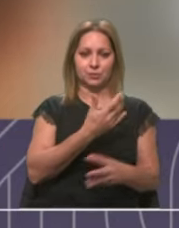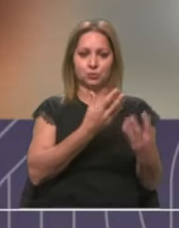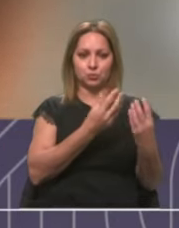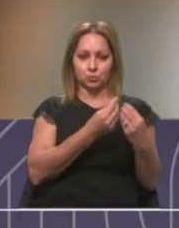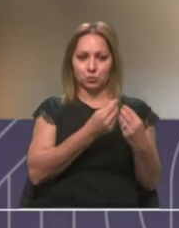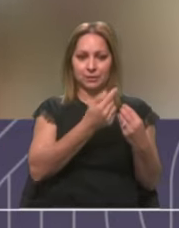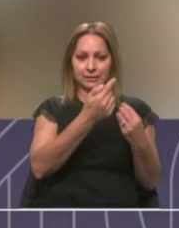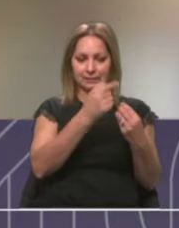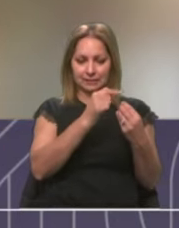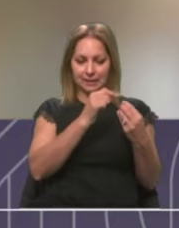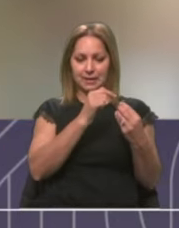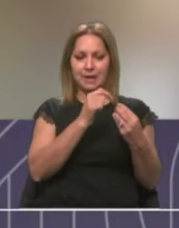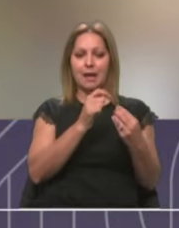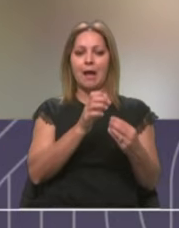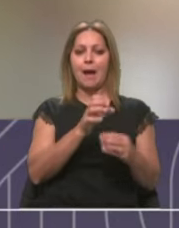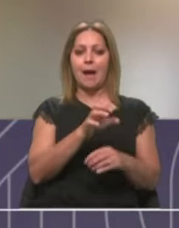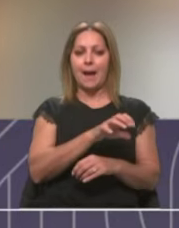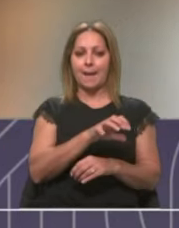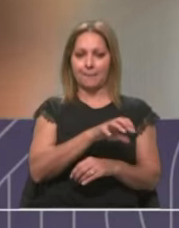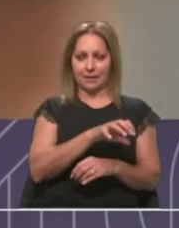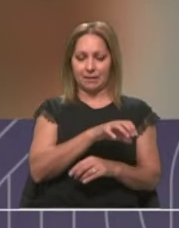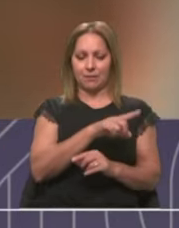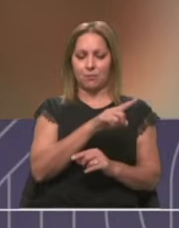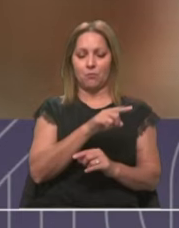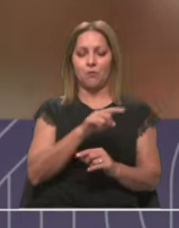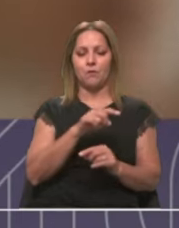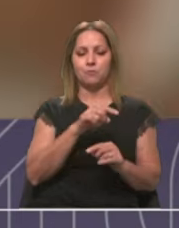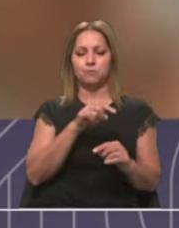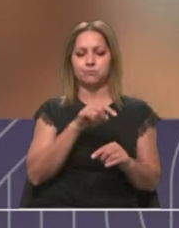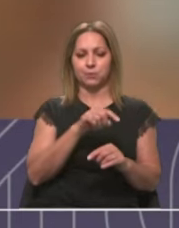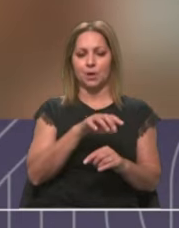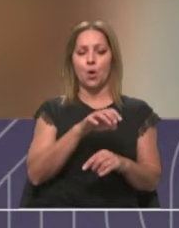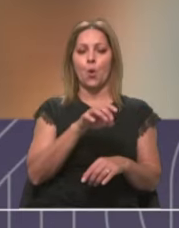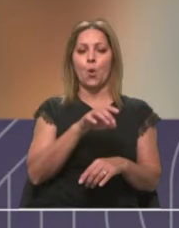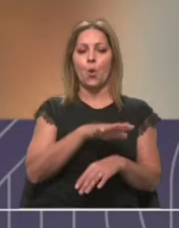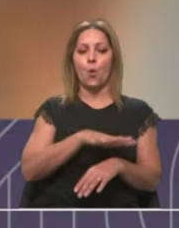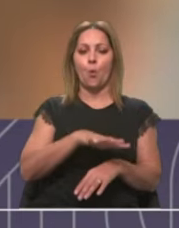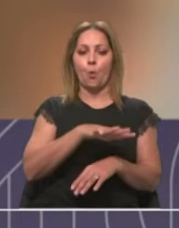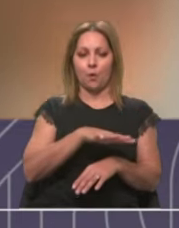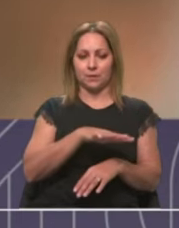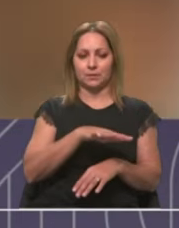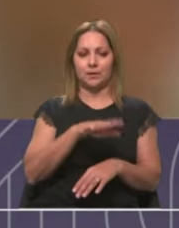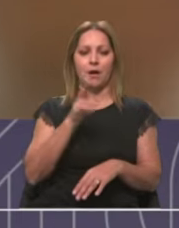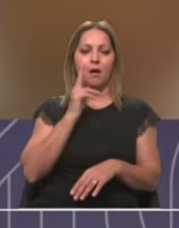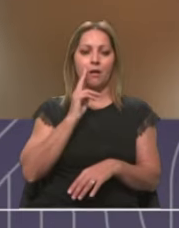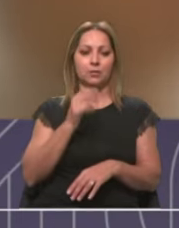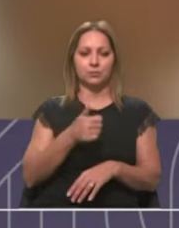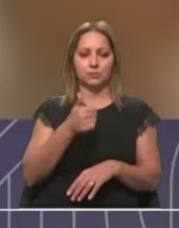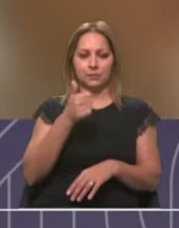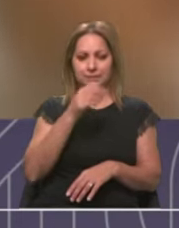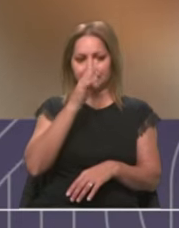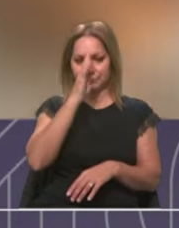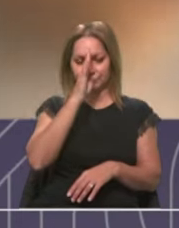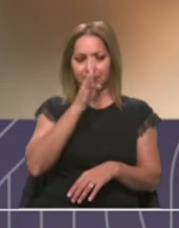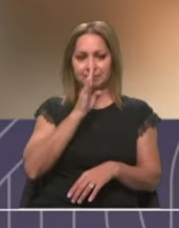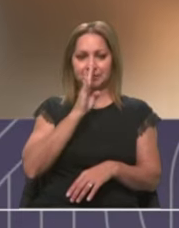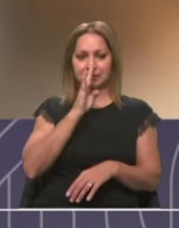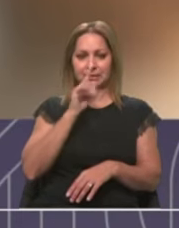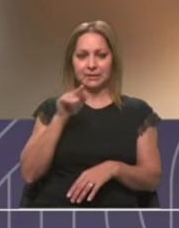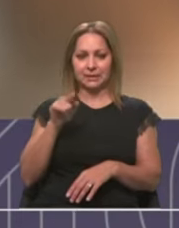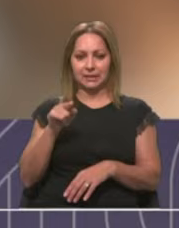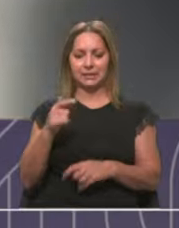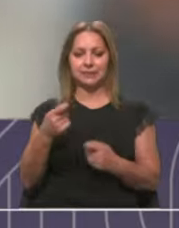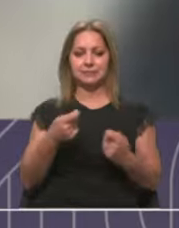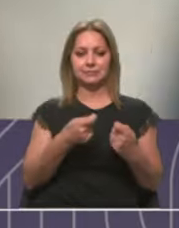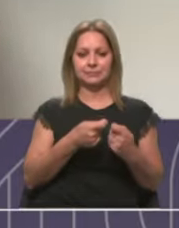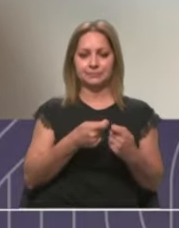perceber, um aparelho que permita aceder às autoridades à sua localização e, em caso de José Castelo Branco se aproximar fora do